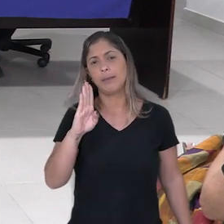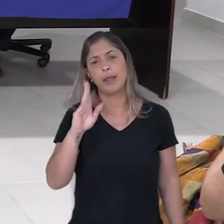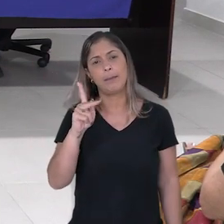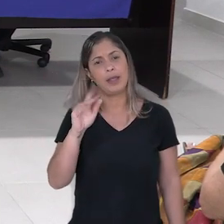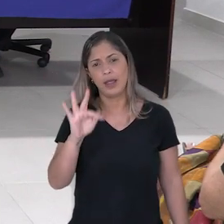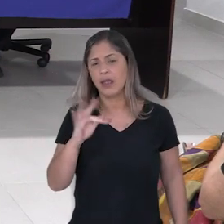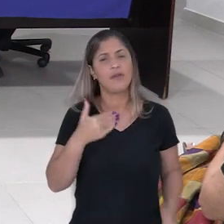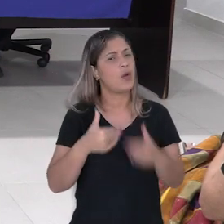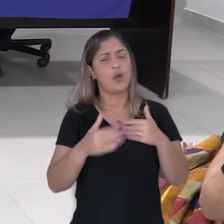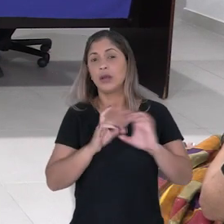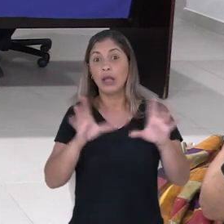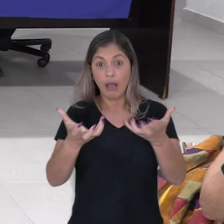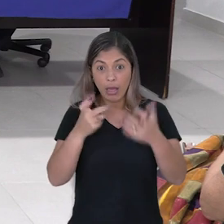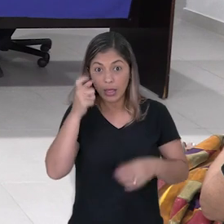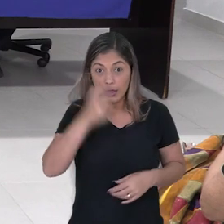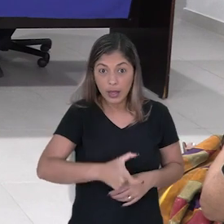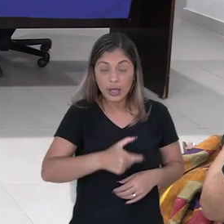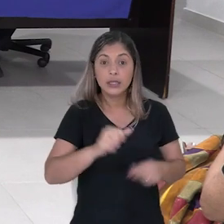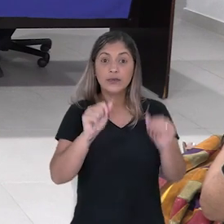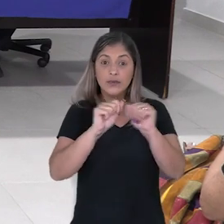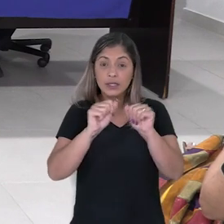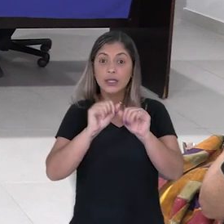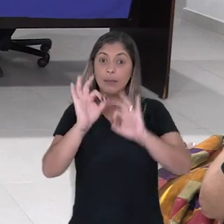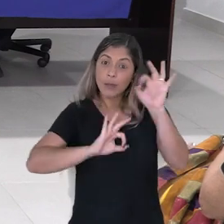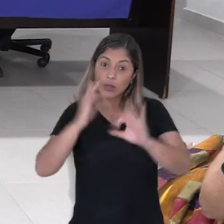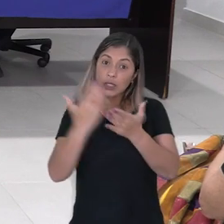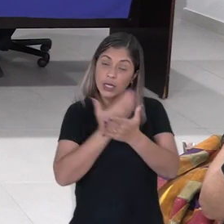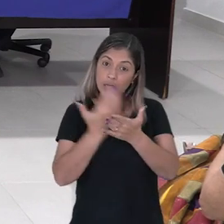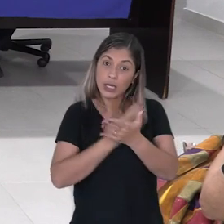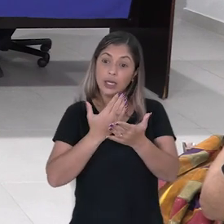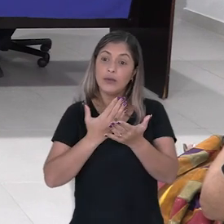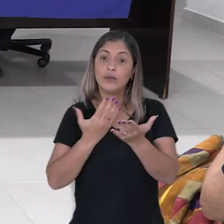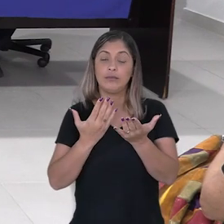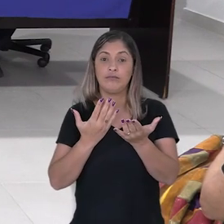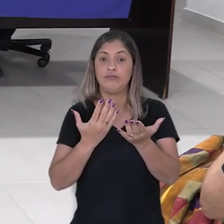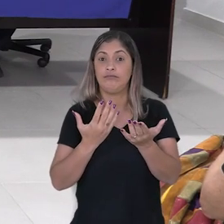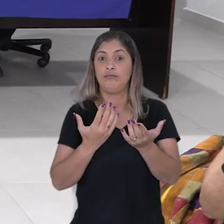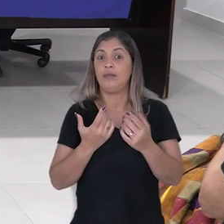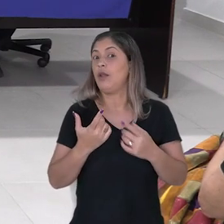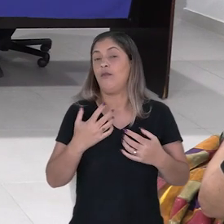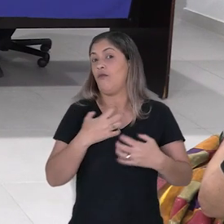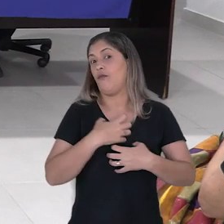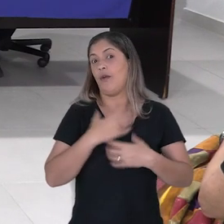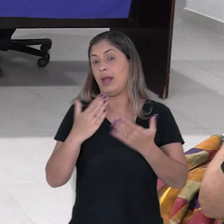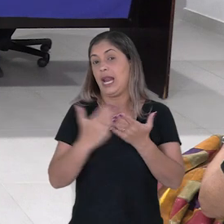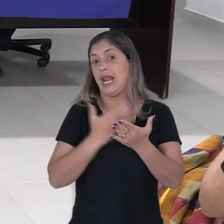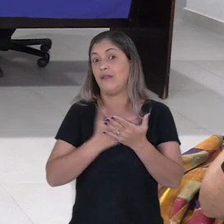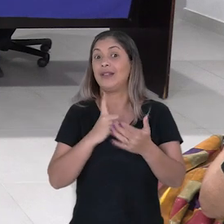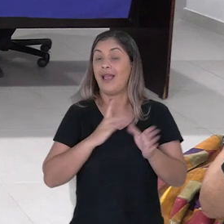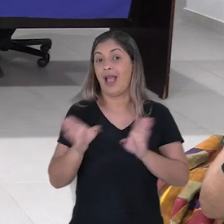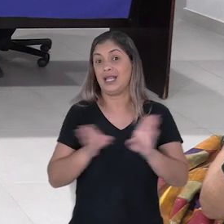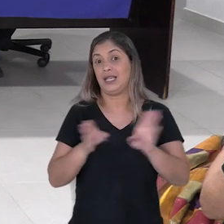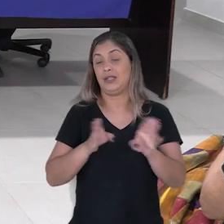autores independentes que tenham interesse de produzir os seus livros de forma que o livro se torne